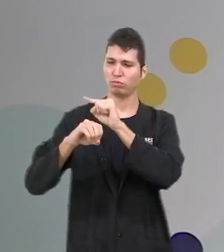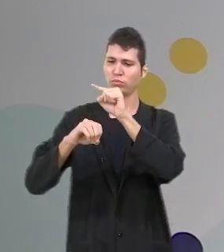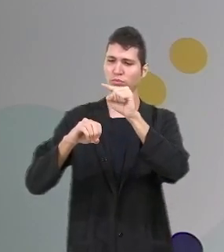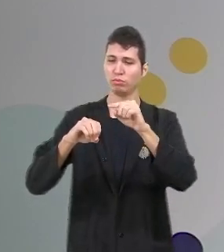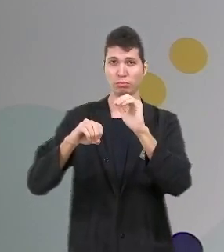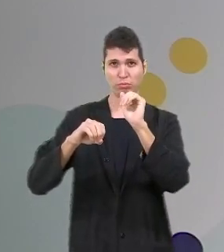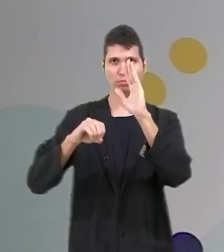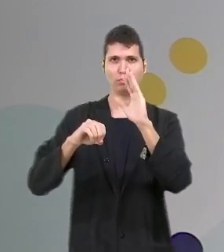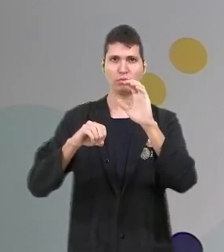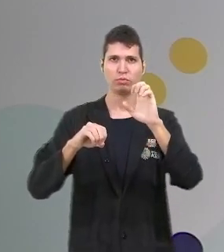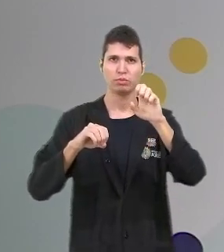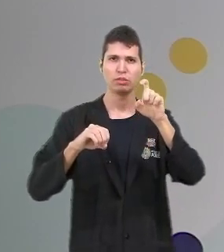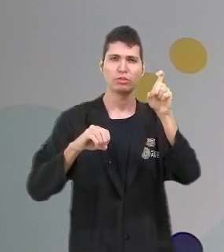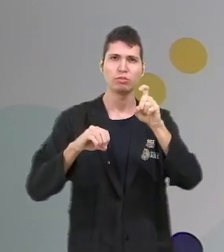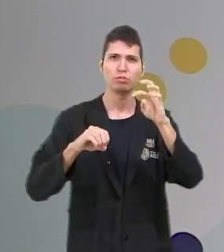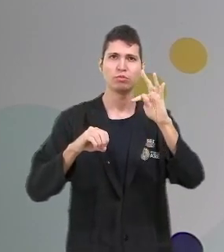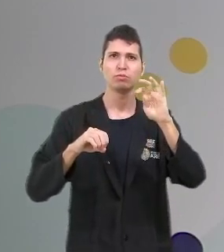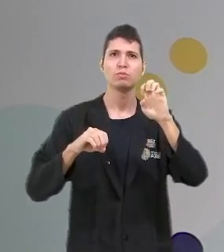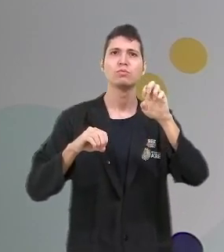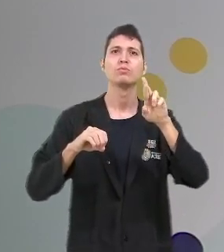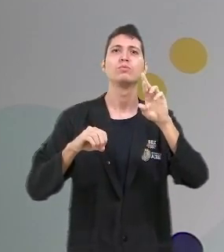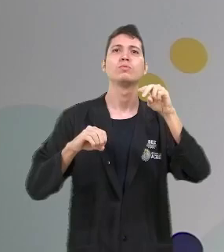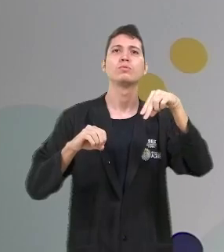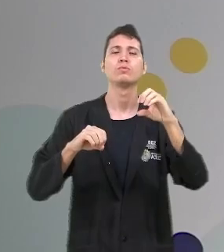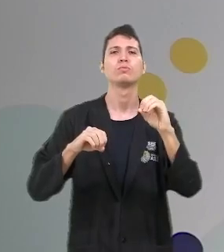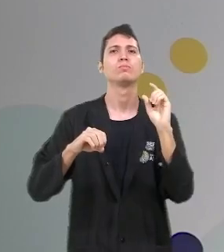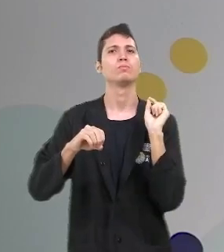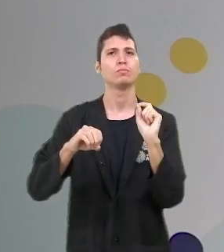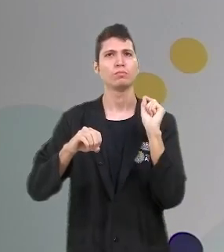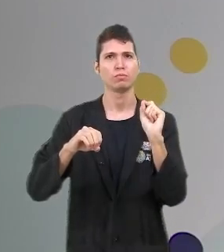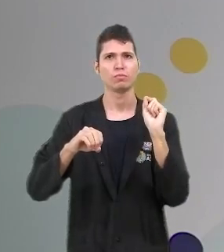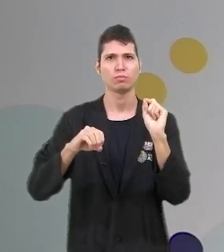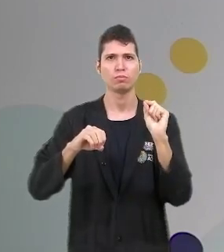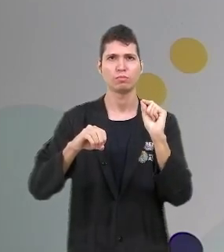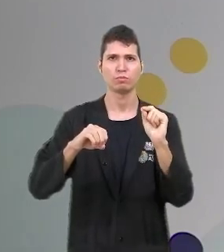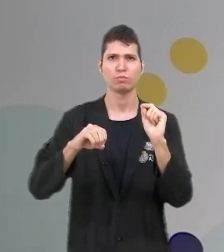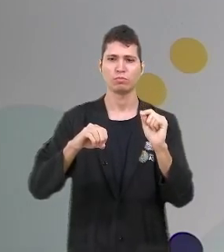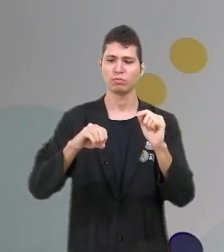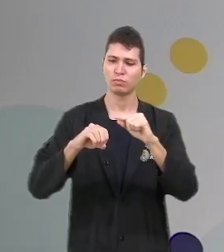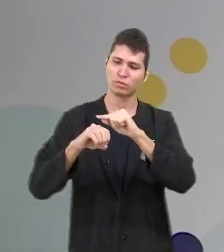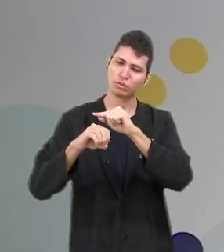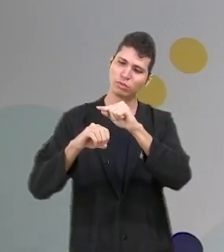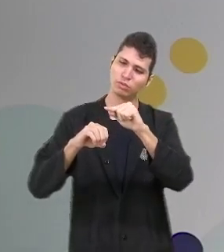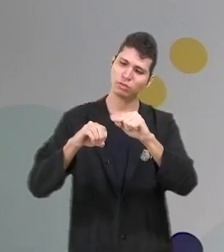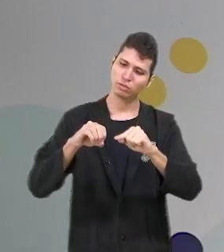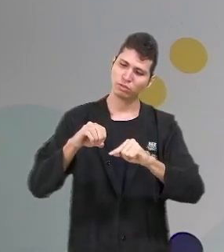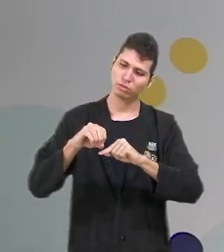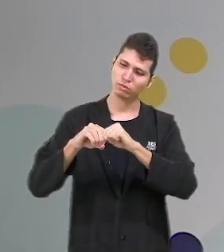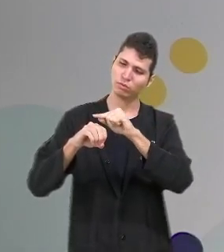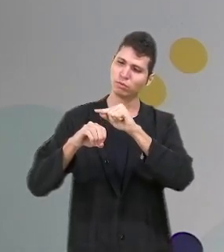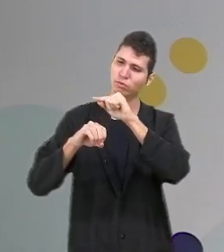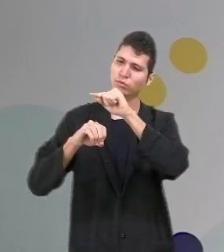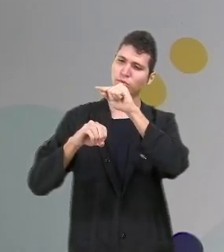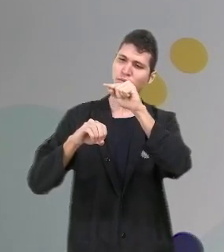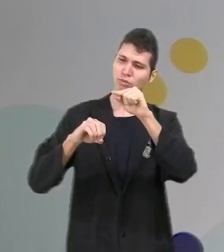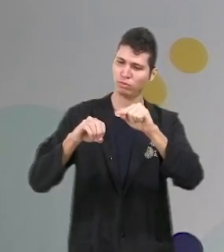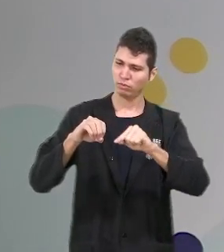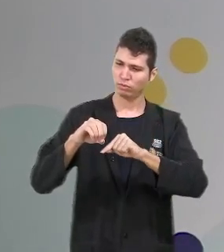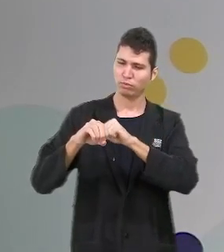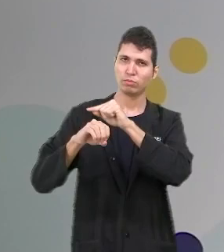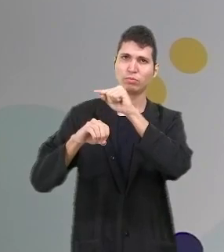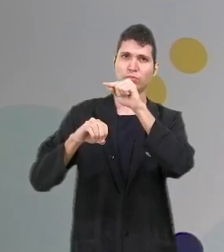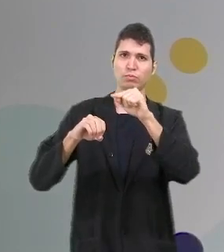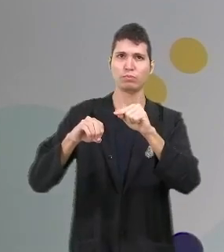mais externo? É aquele elétron presente na camada mais externa, mais conhecida como camada